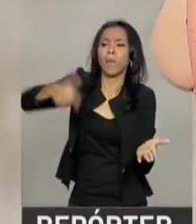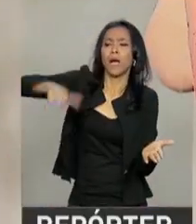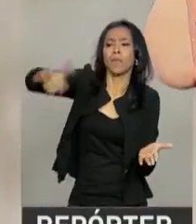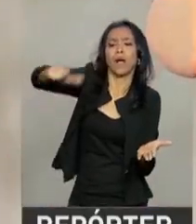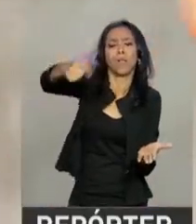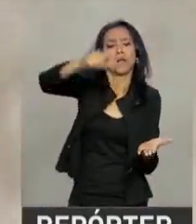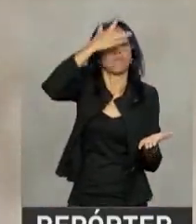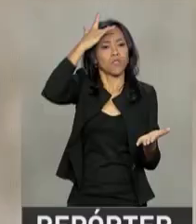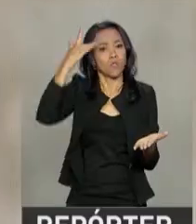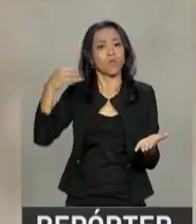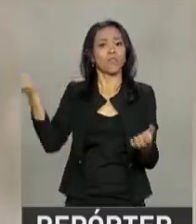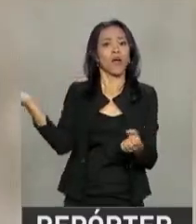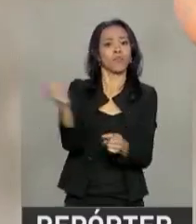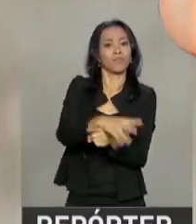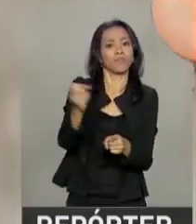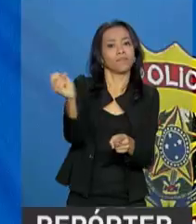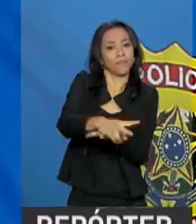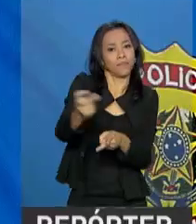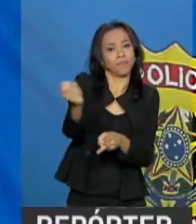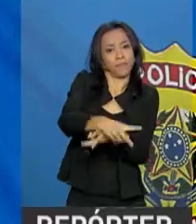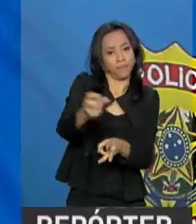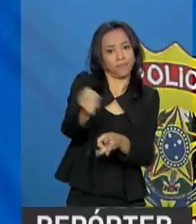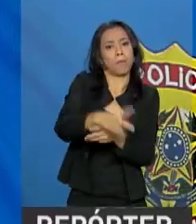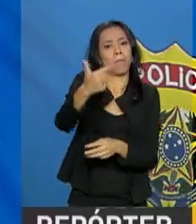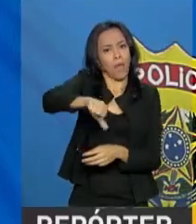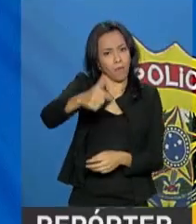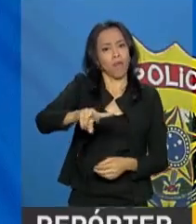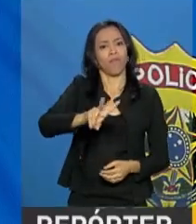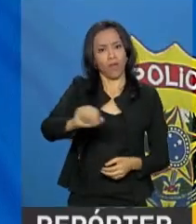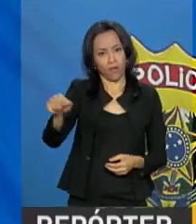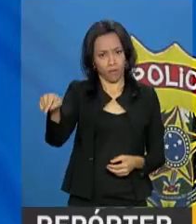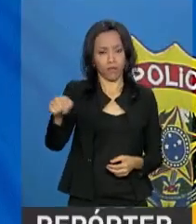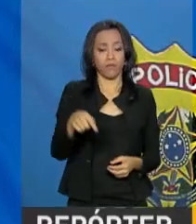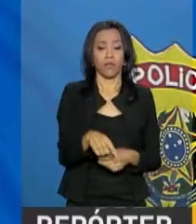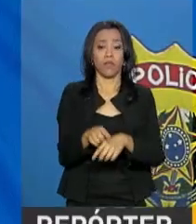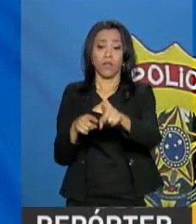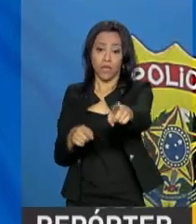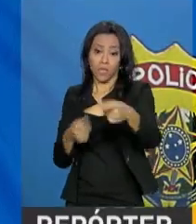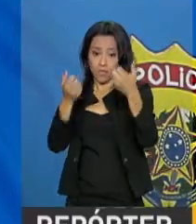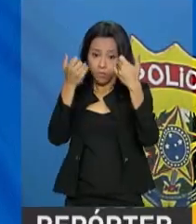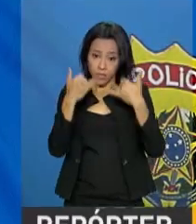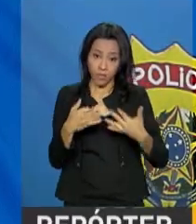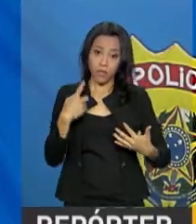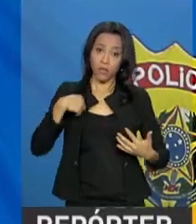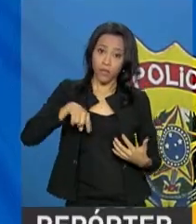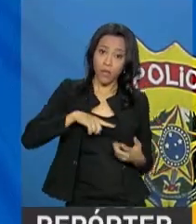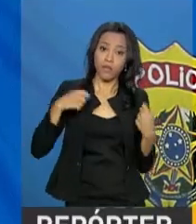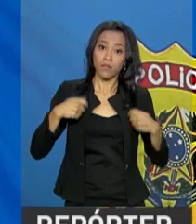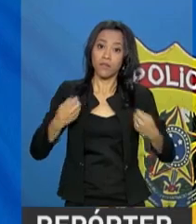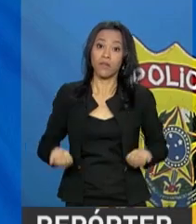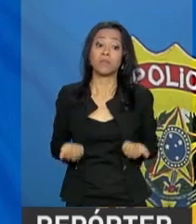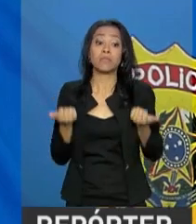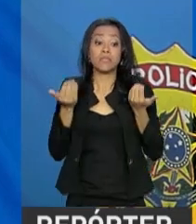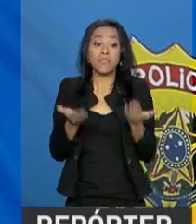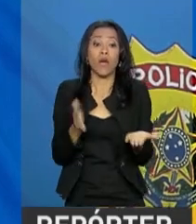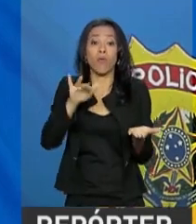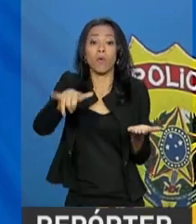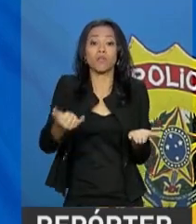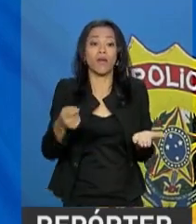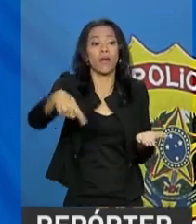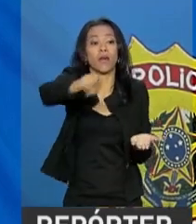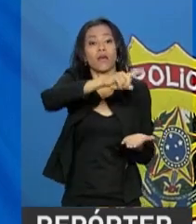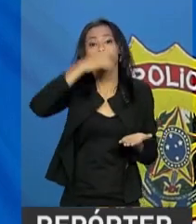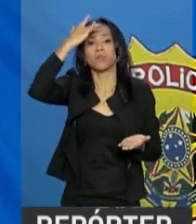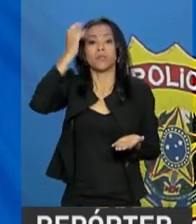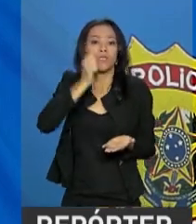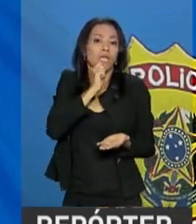estudantes a ingressarem no mercado de trabalho. Precisamos democratizar, precisamos ainda dar oportunidade àqueles que ainda não são ouvidos. E